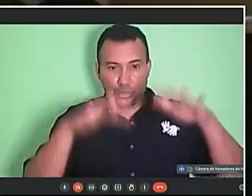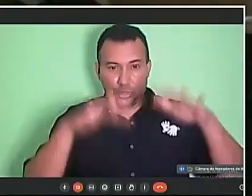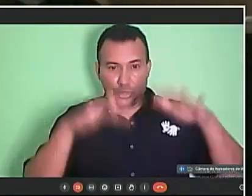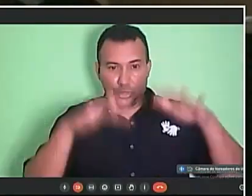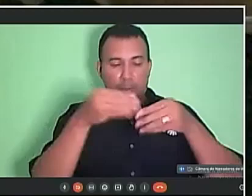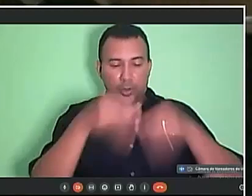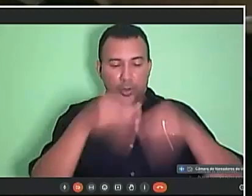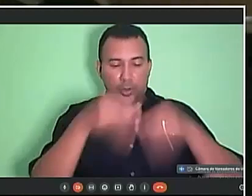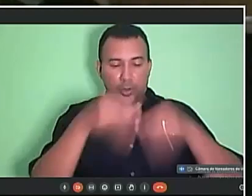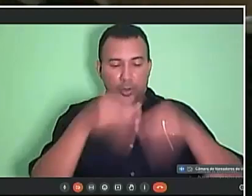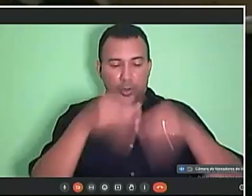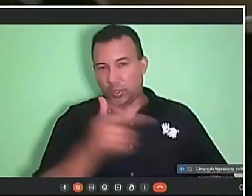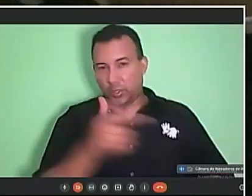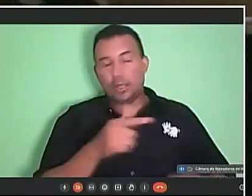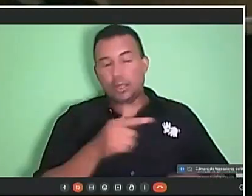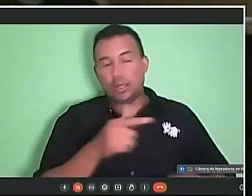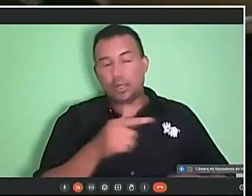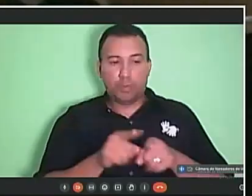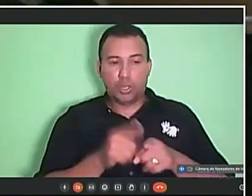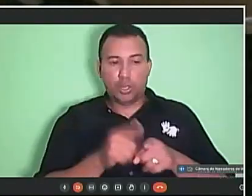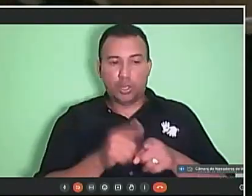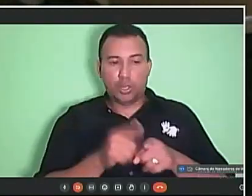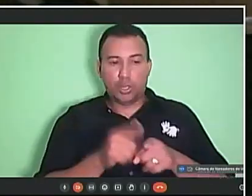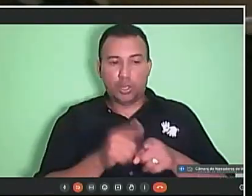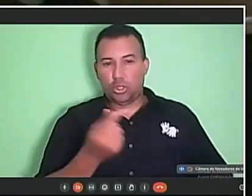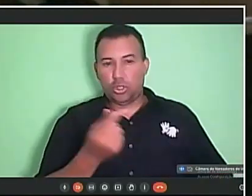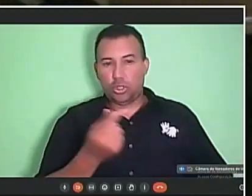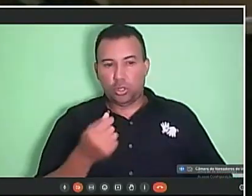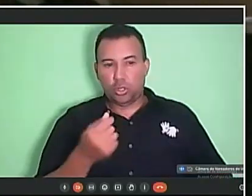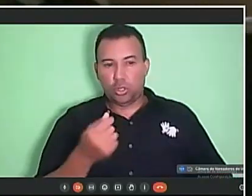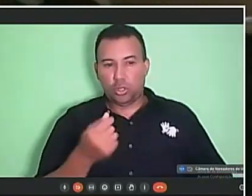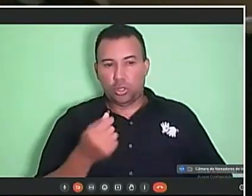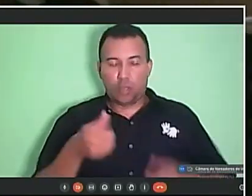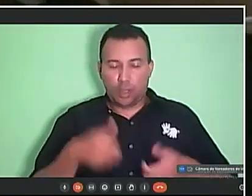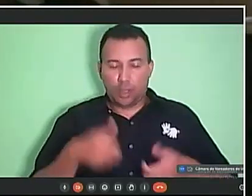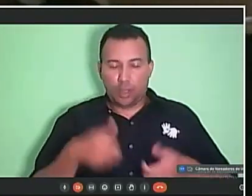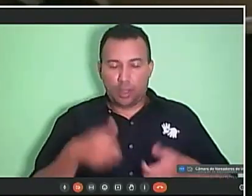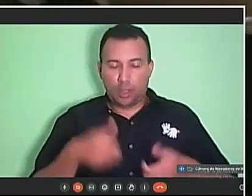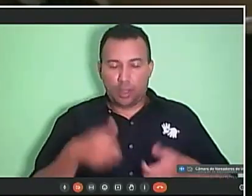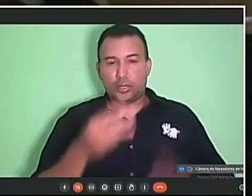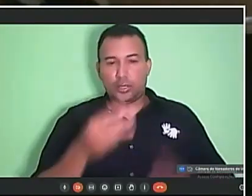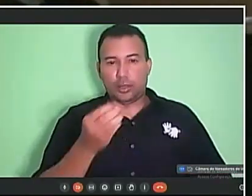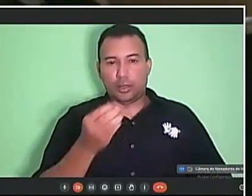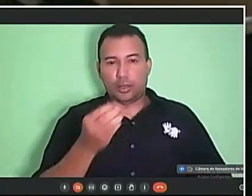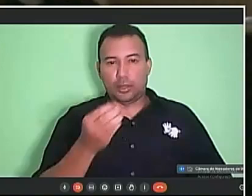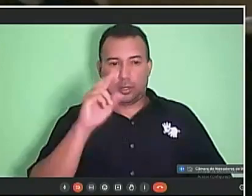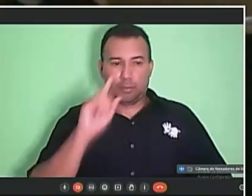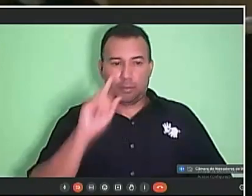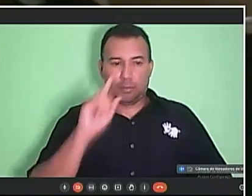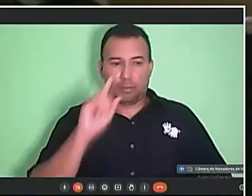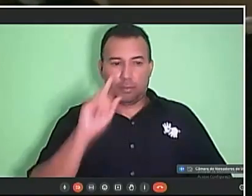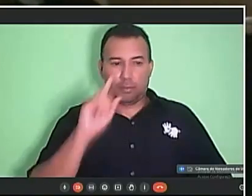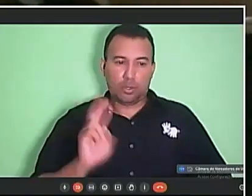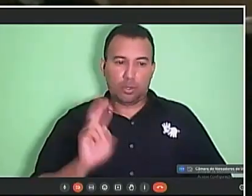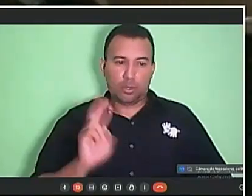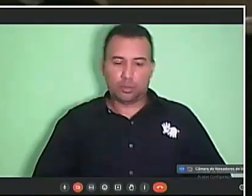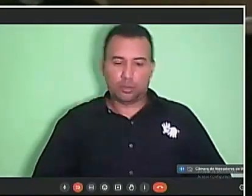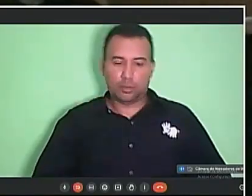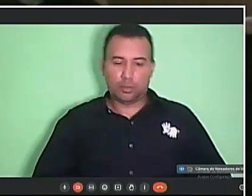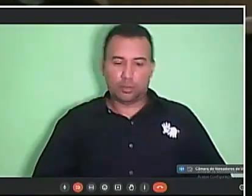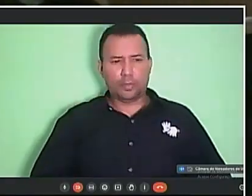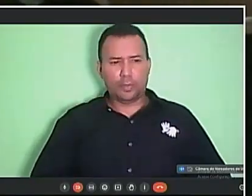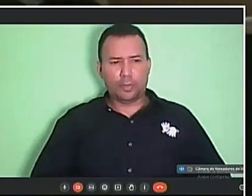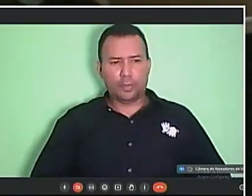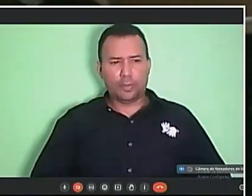além de gastar no máximo uns 30 mil reais. Isso exagerando. Senhores, eu acho que essa pergunta ela